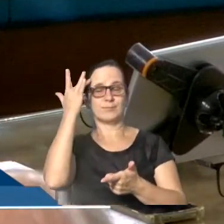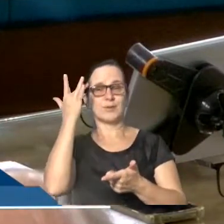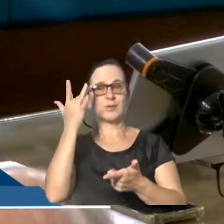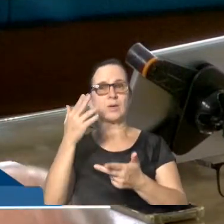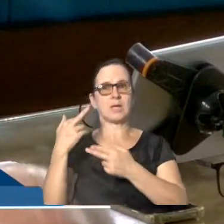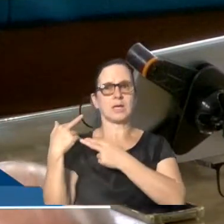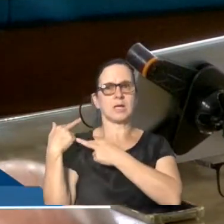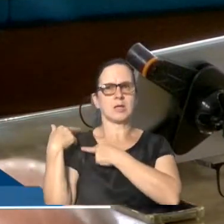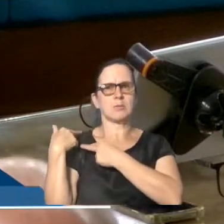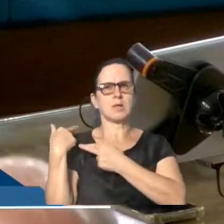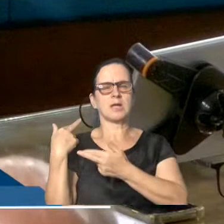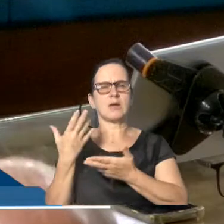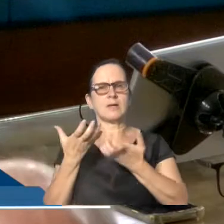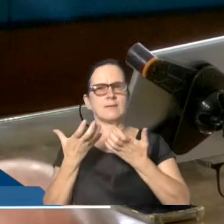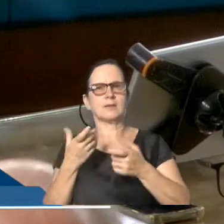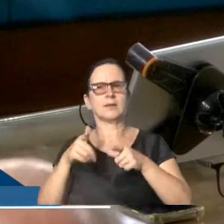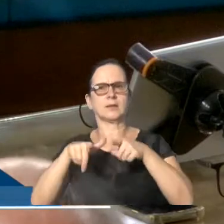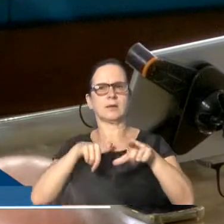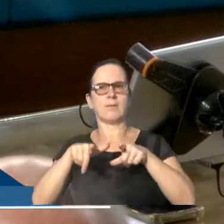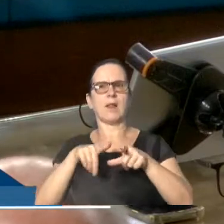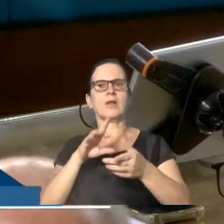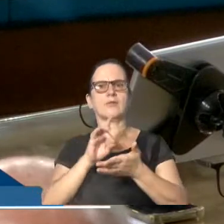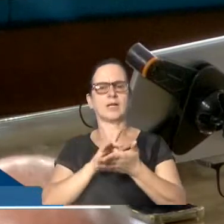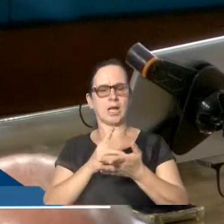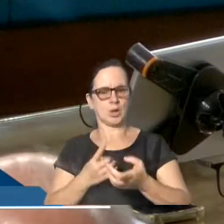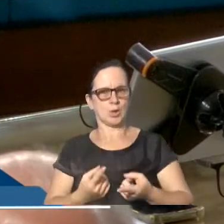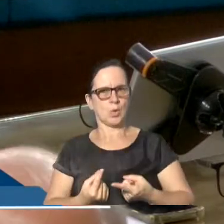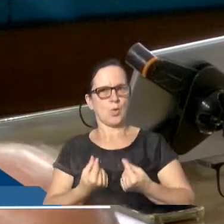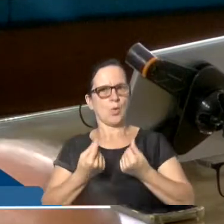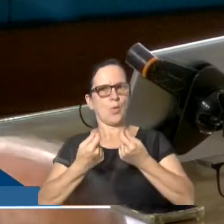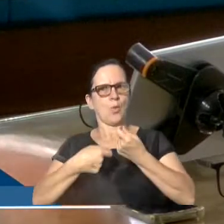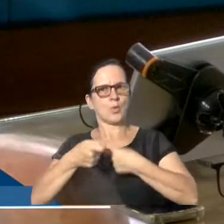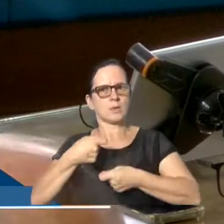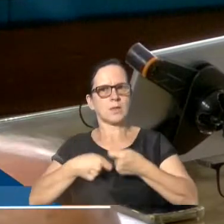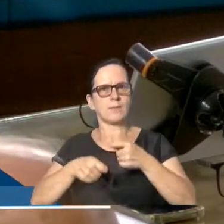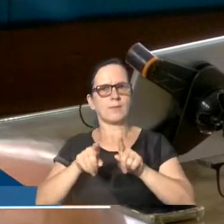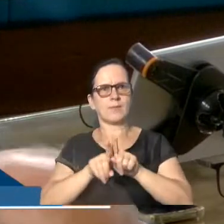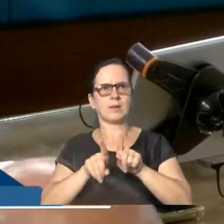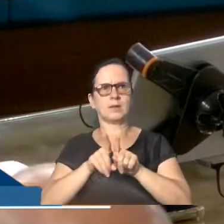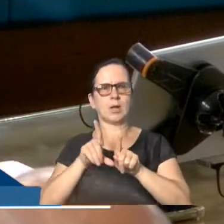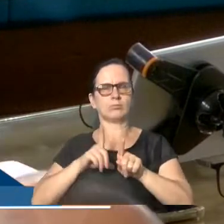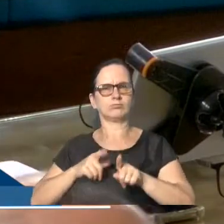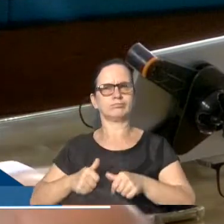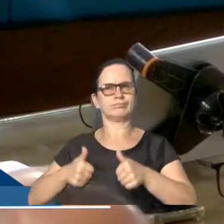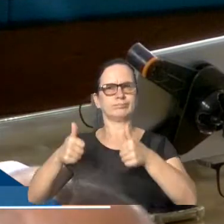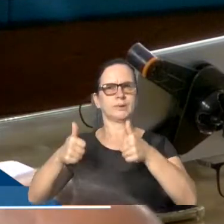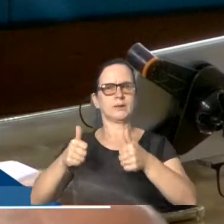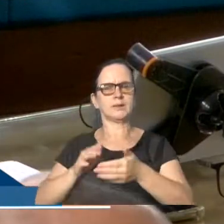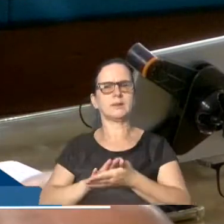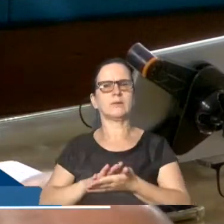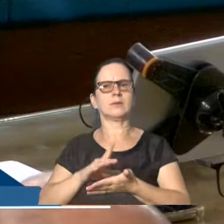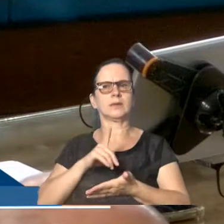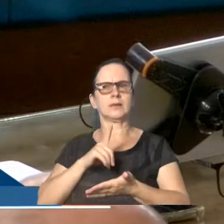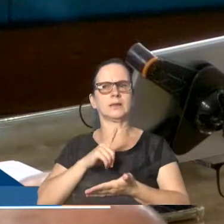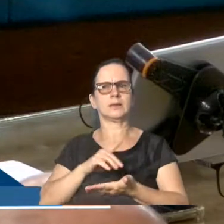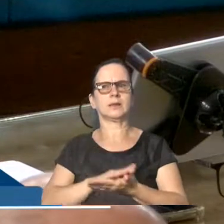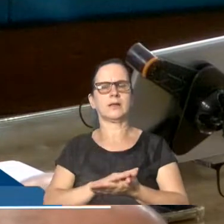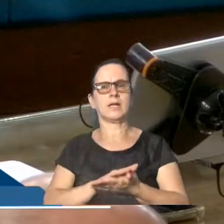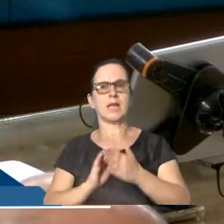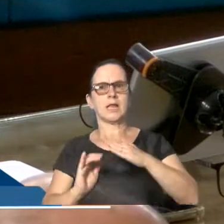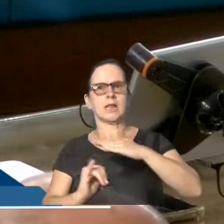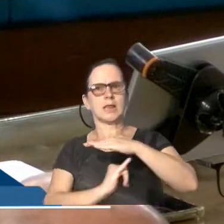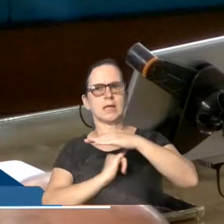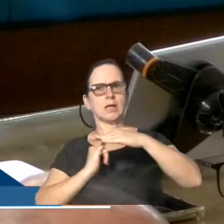grande problema. Como é que uma cidade com orçamento igual ao de Cubatão, com o potencial que tem, com a quantidade de indústrias,